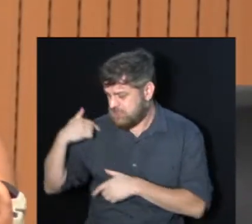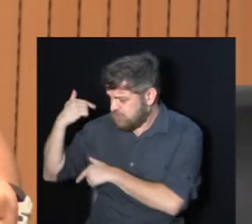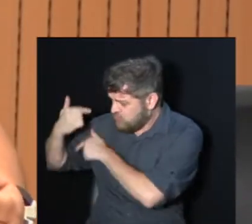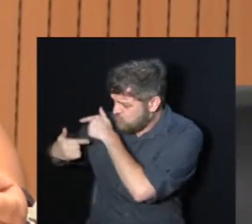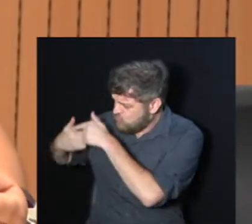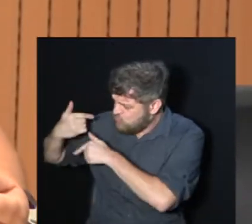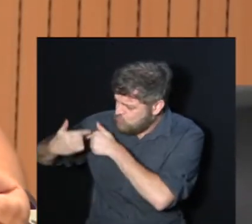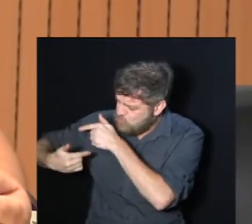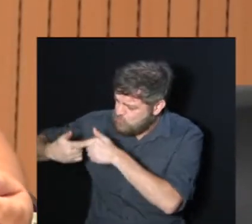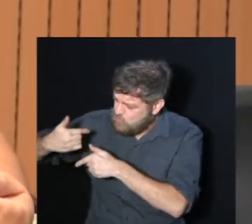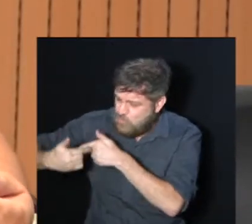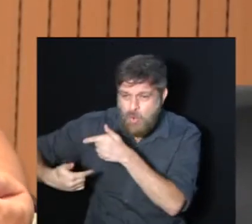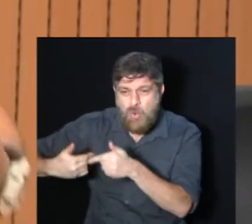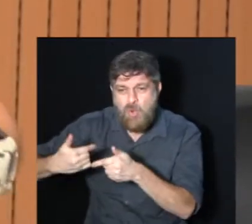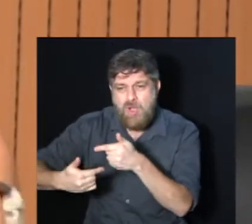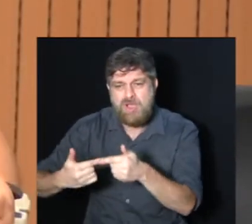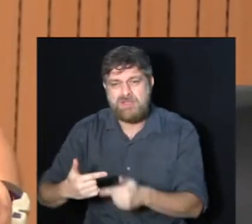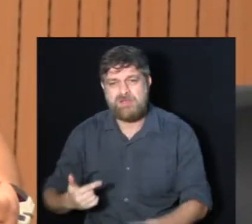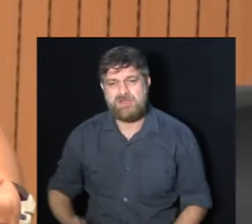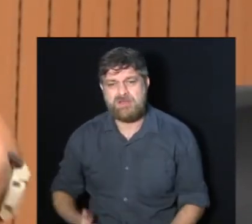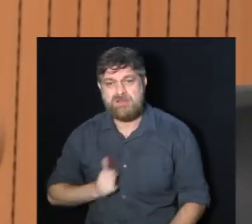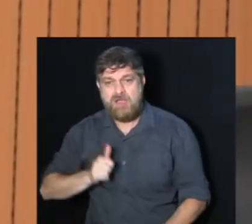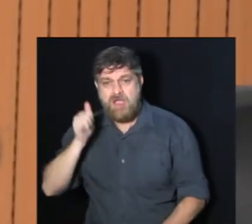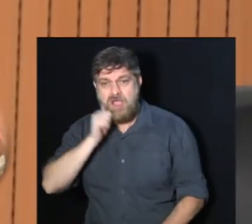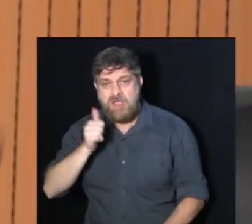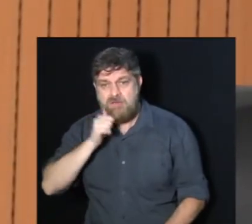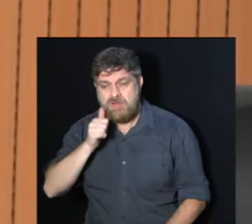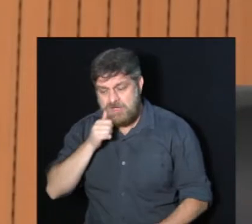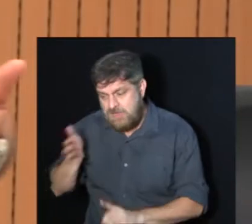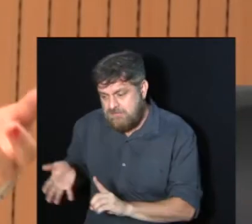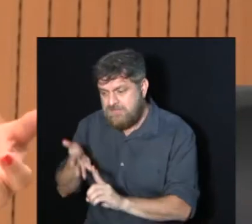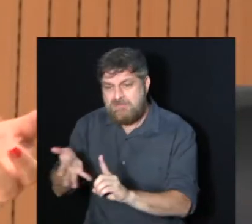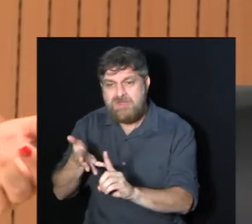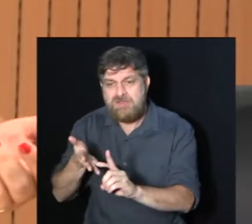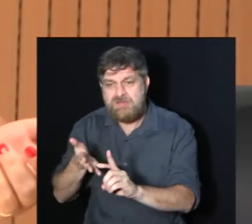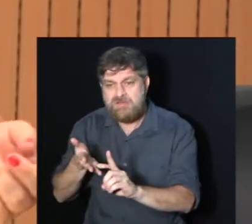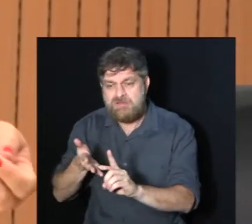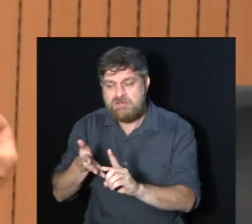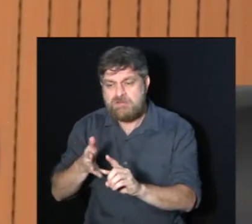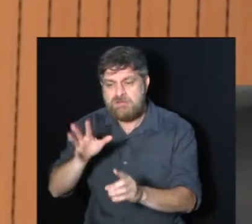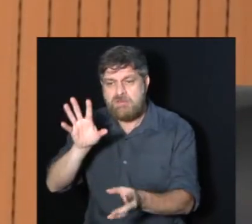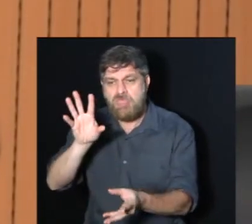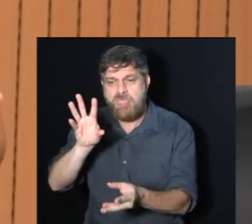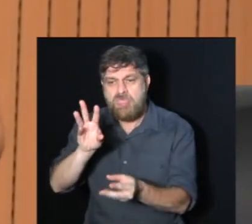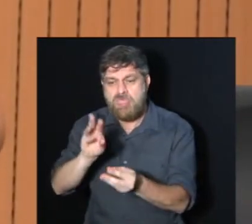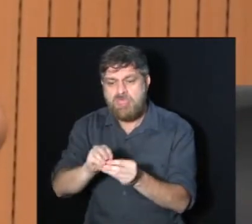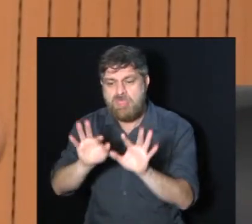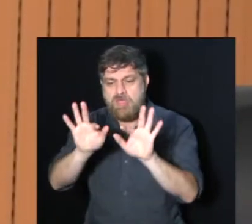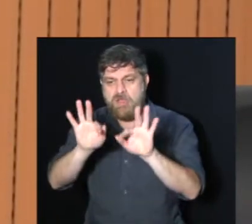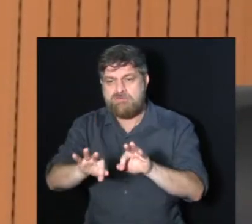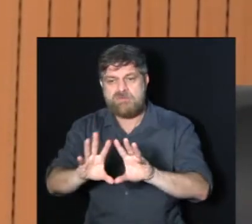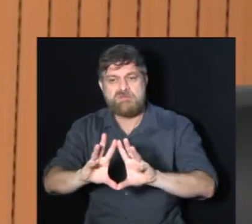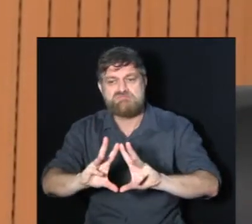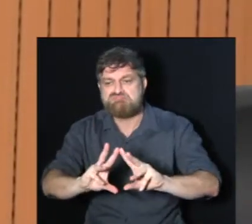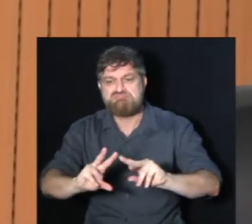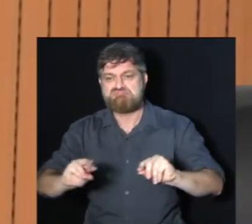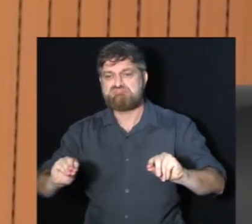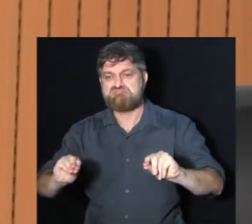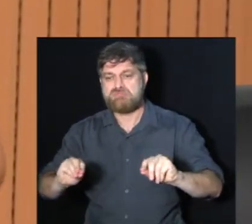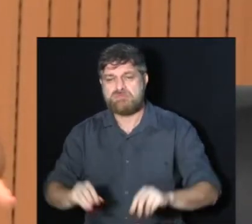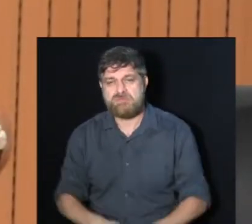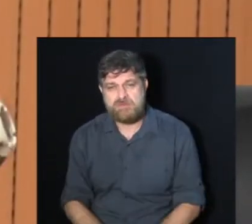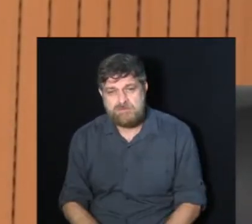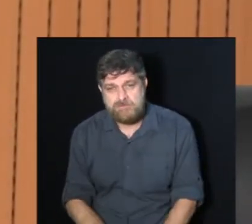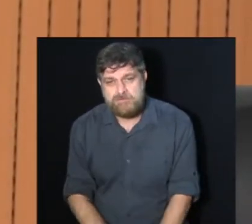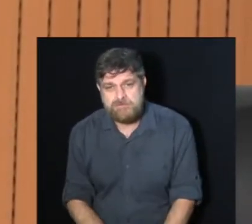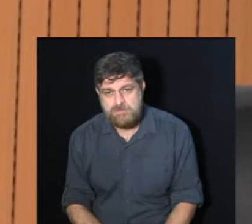trabalho com a mulher, talvez se acabando, né? Mas vamos lá. Uma